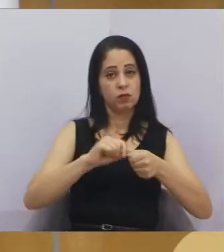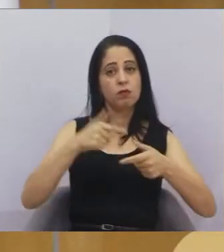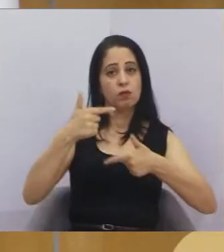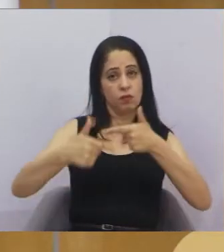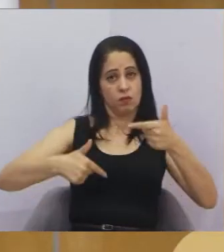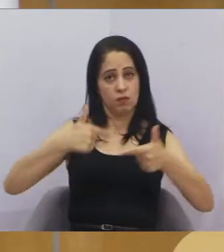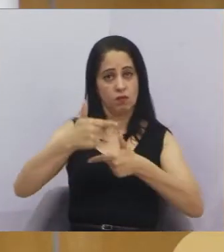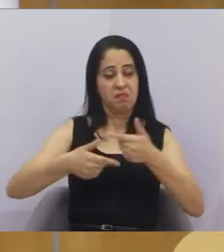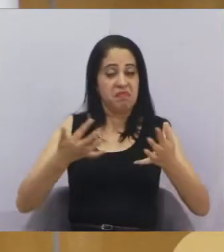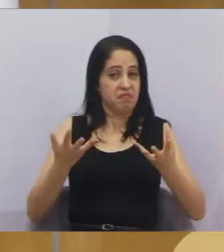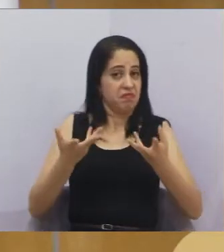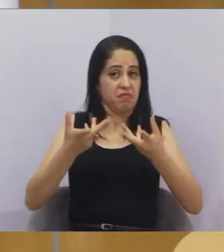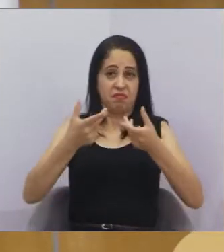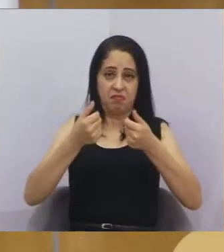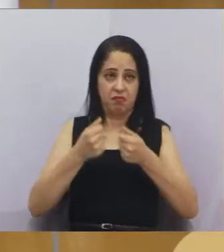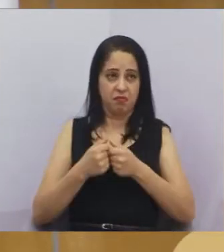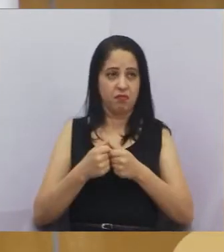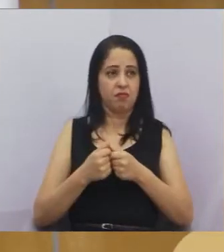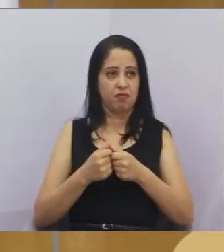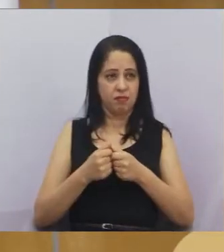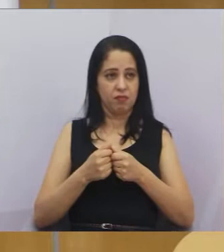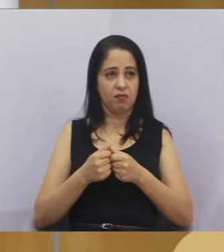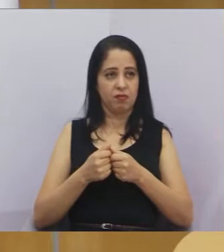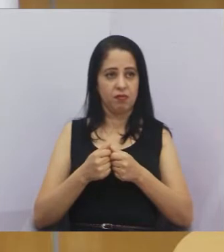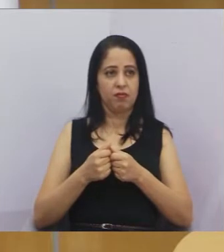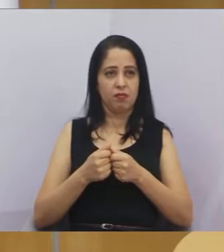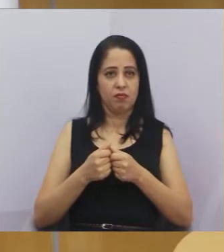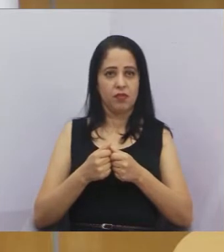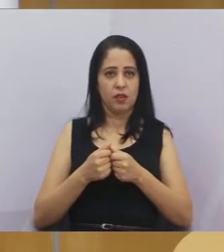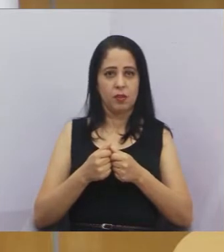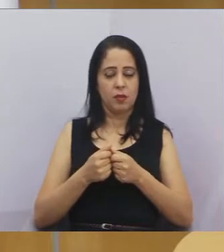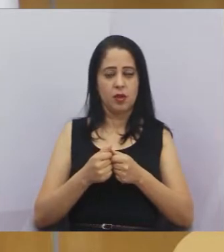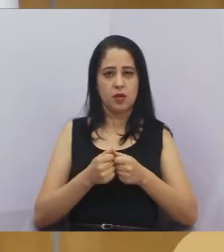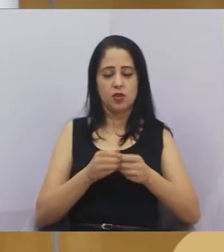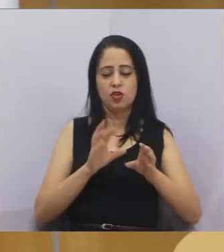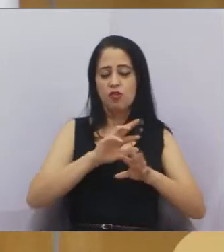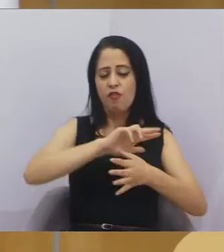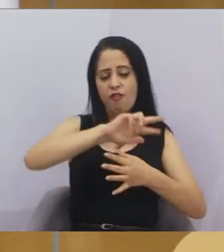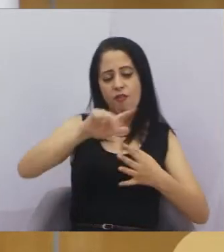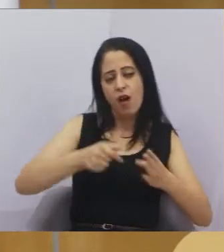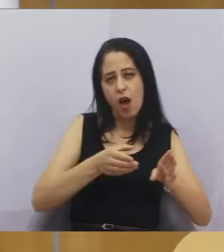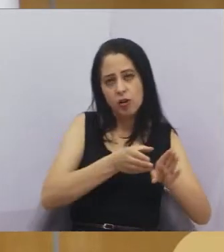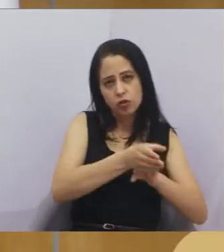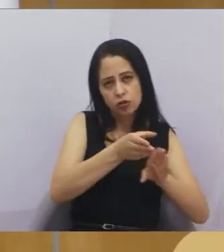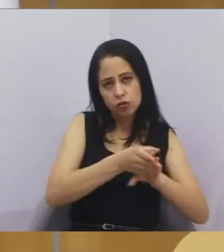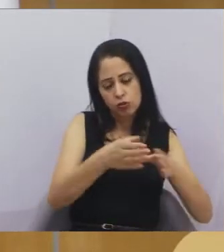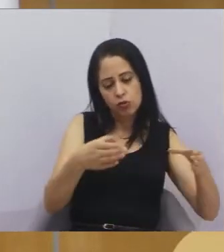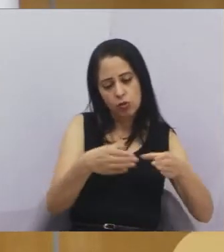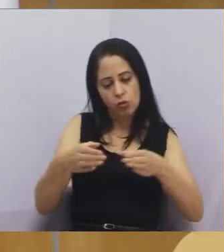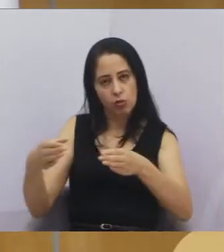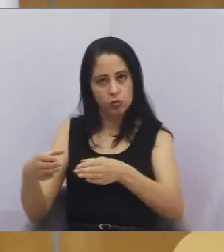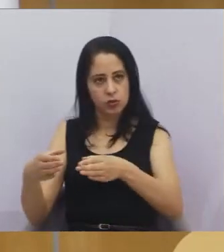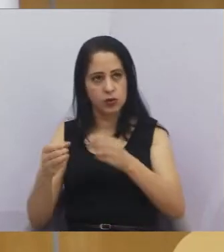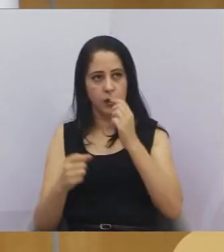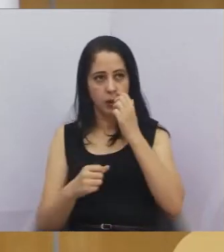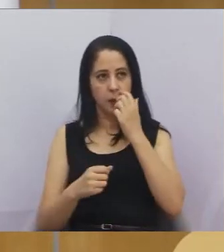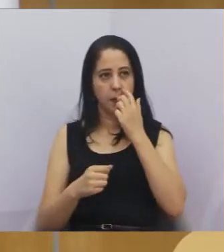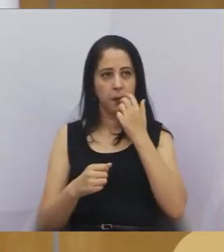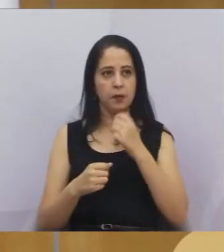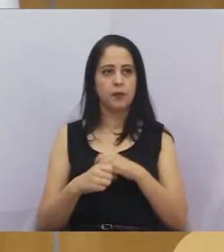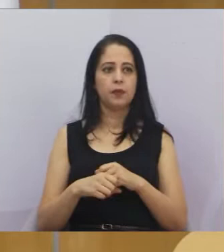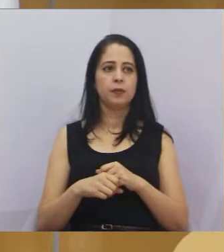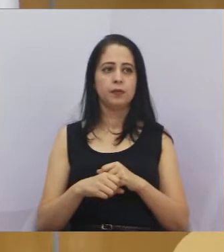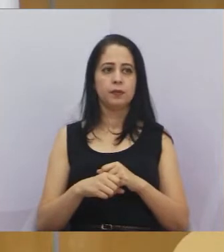trabalho, abarcando vários conselhos da cidade, poderia sim ter